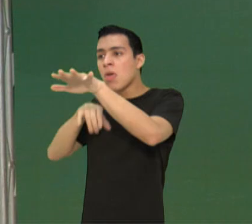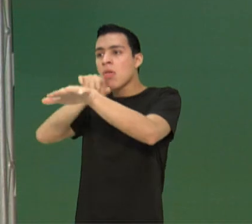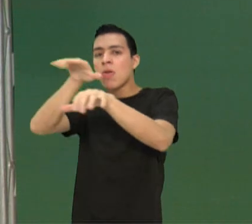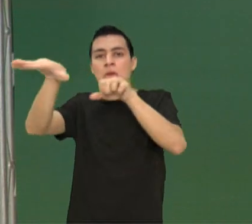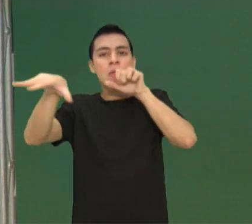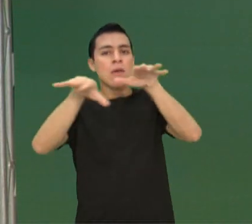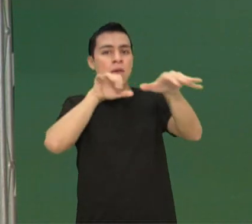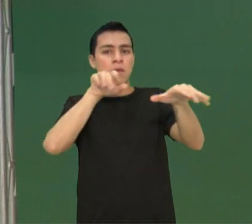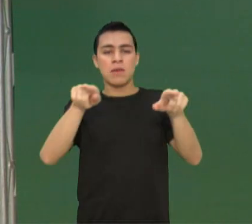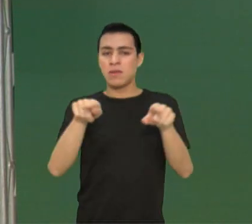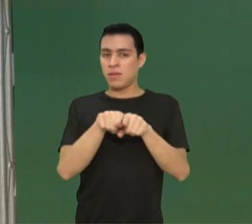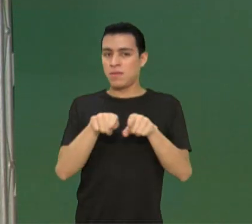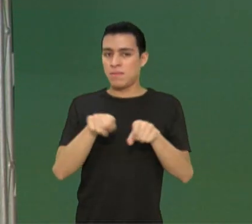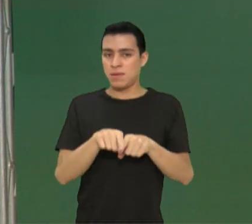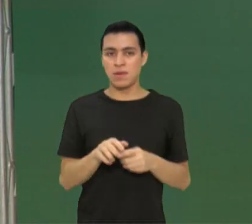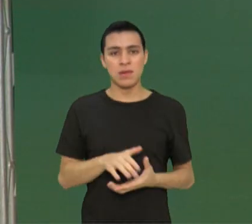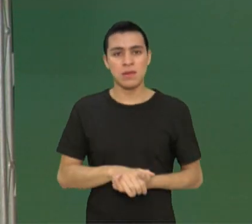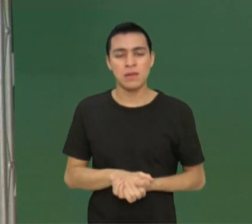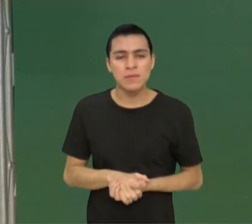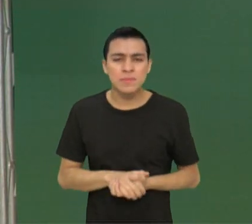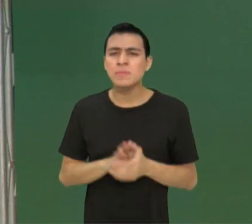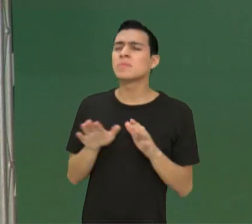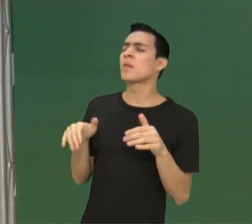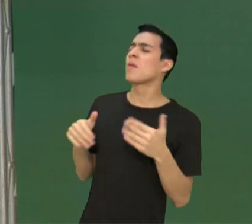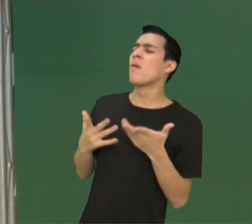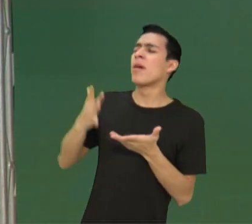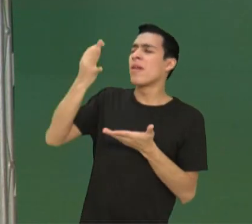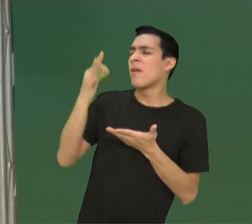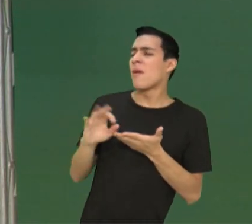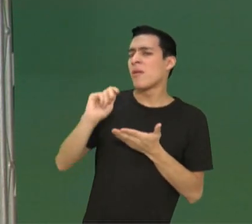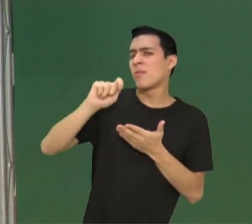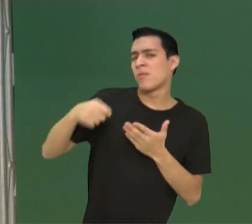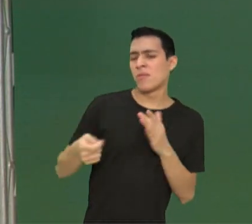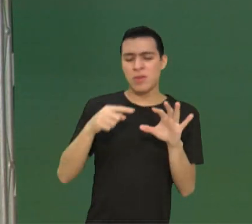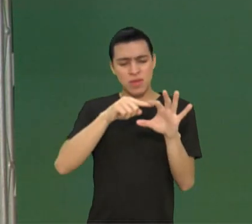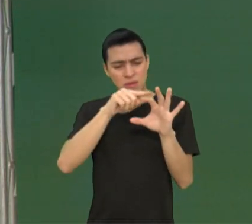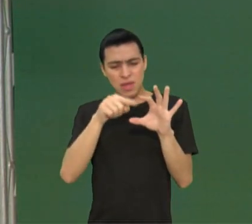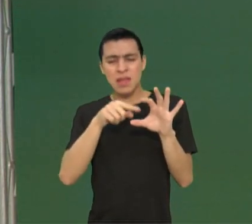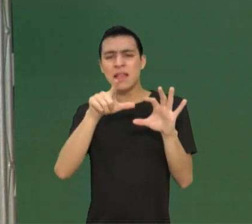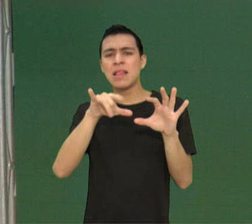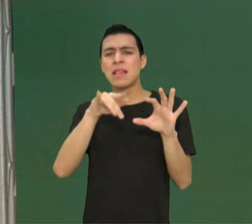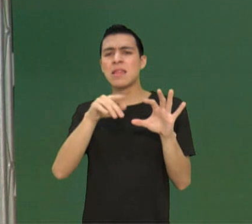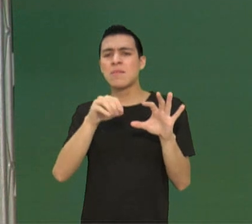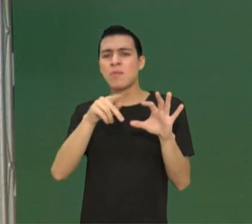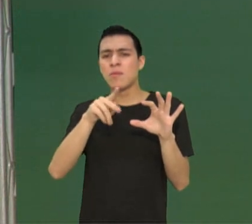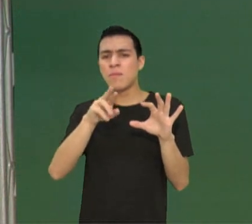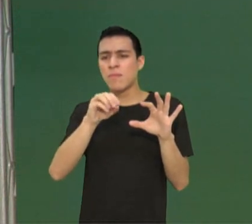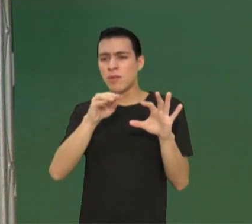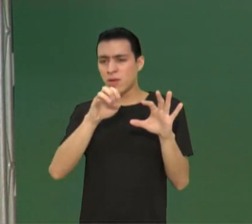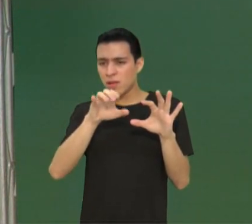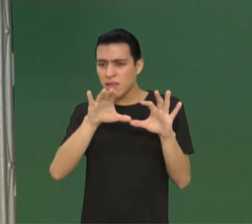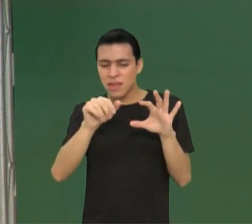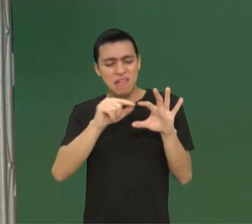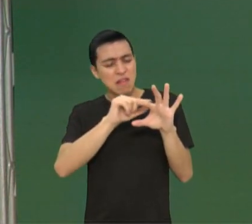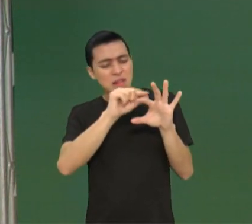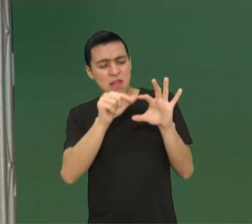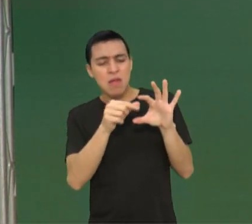Vamos em frente. Assinar a alternativa correta a respeito da membrana lipoproteica, feita de lipídios e